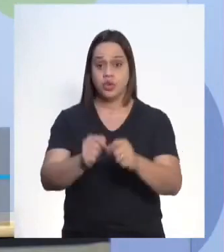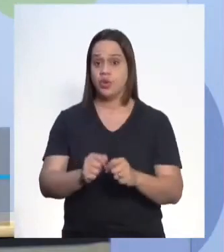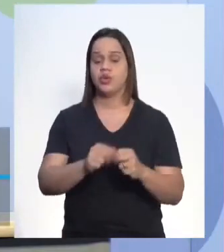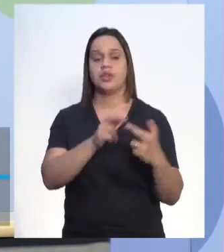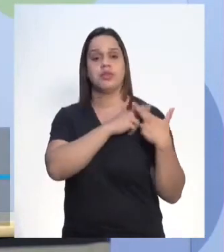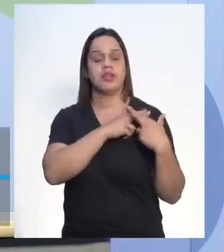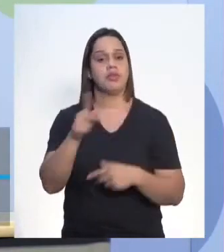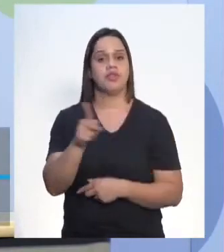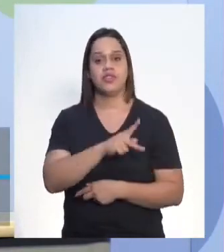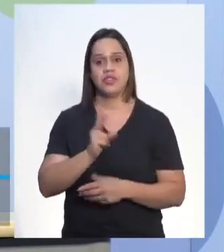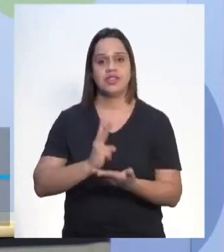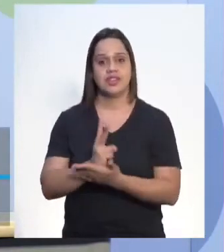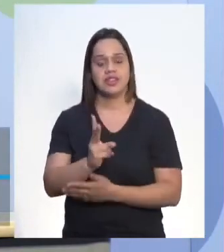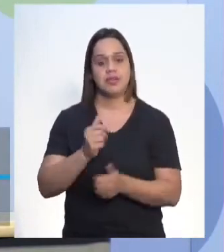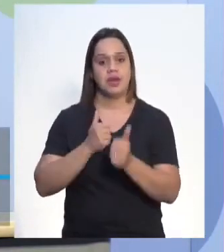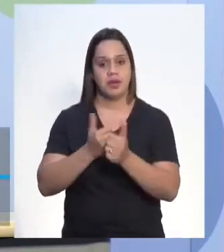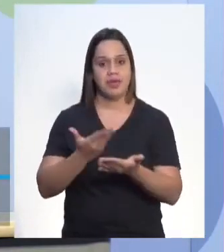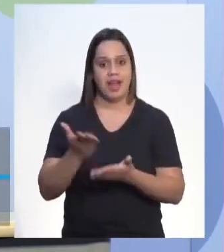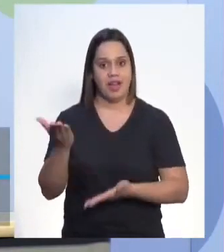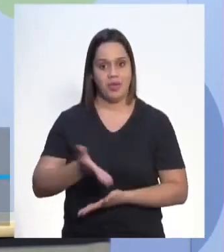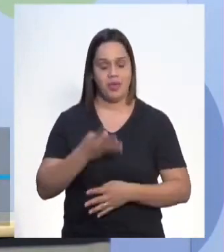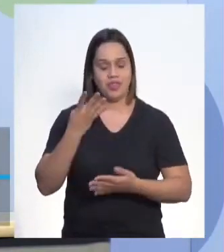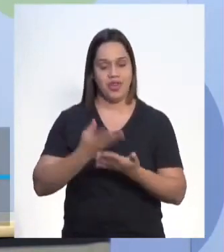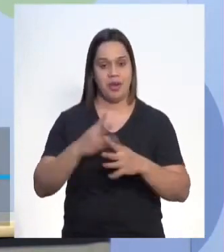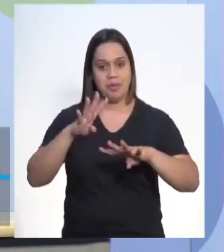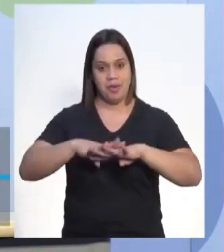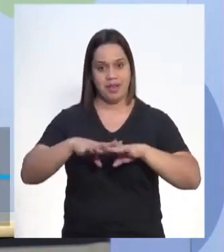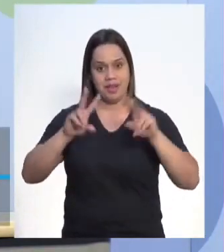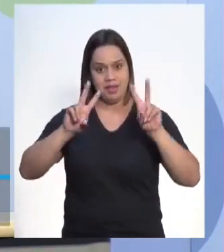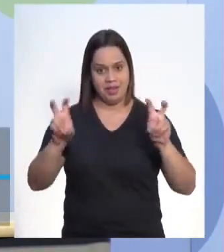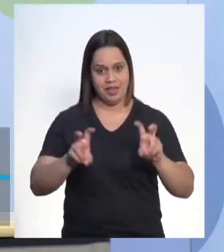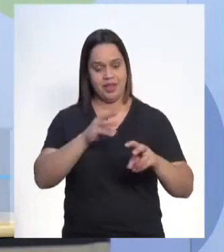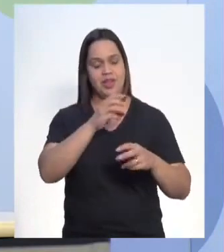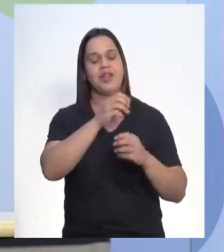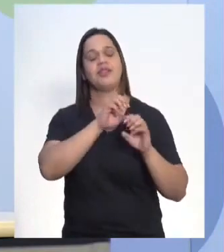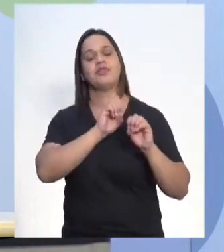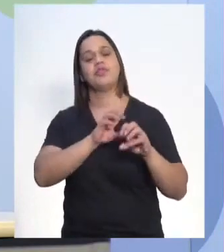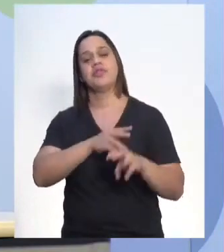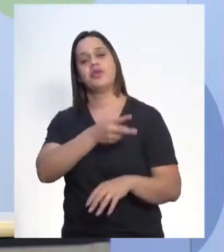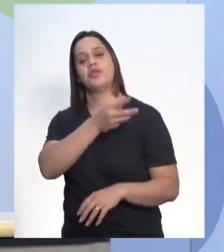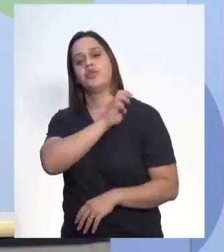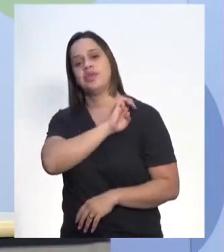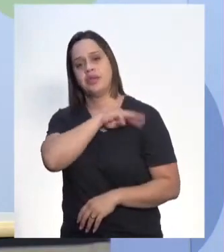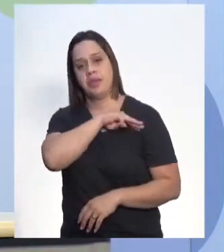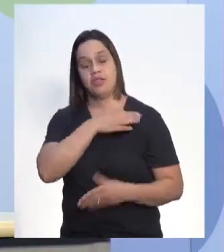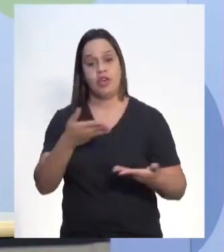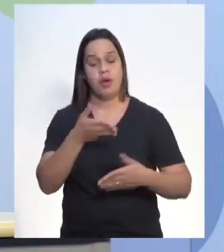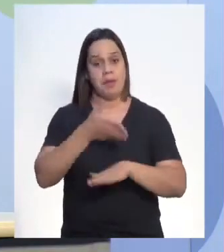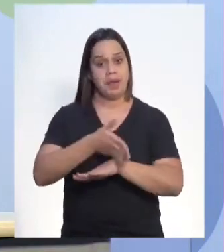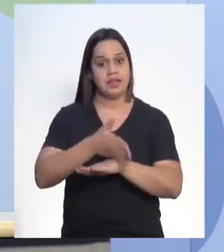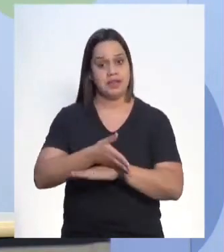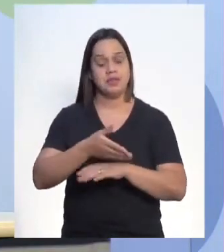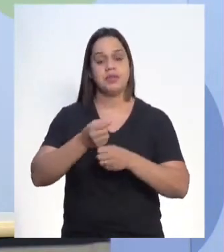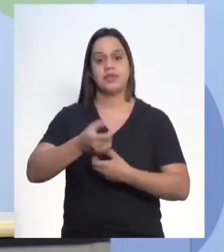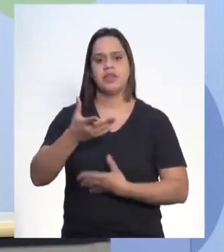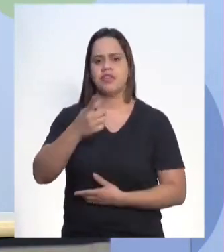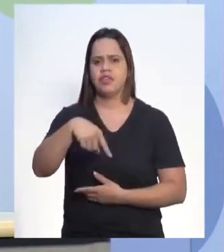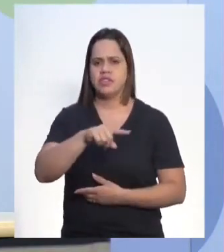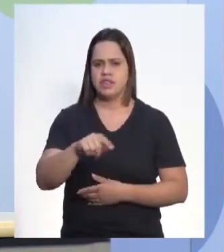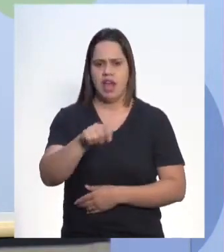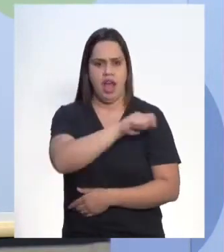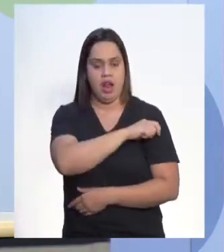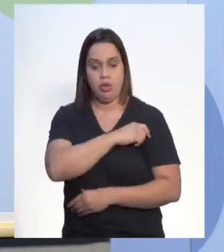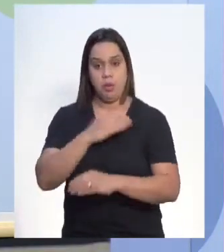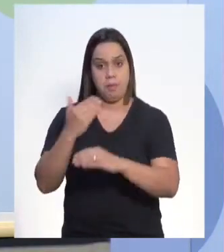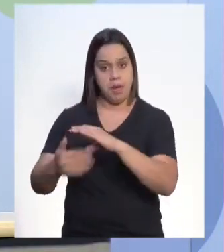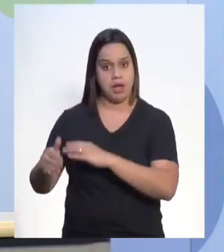sempre acompanham com a gente aqui no CMSP as nossas aulas de matemática do ensino médio. Isso mesmo. Participem do chat. Você, aluno, mande sua